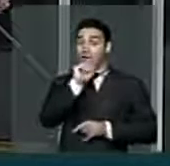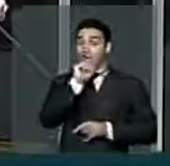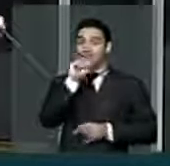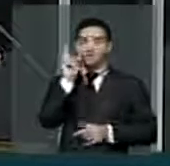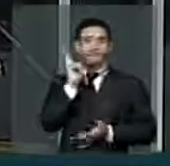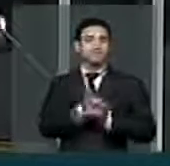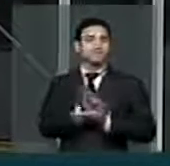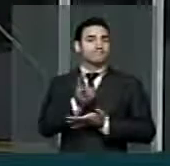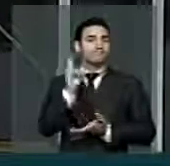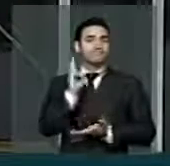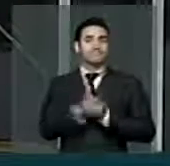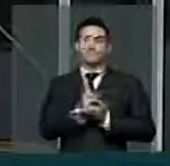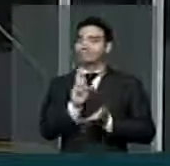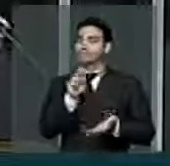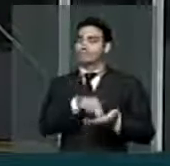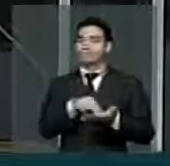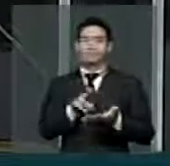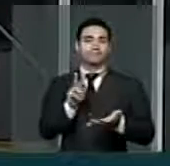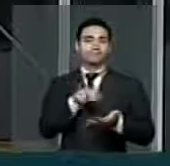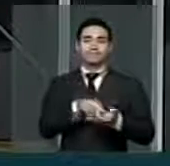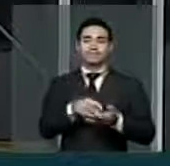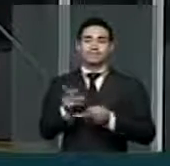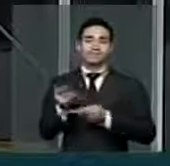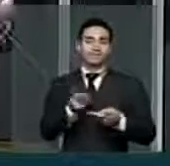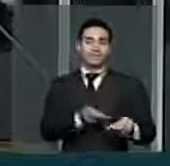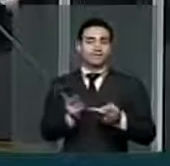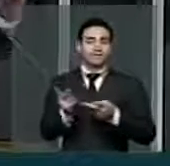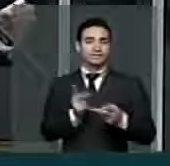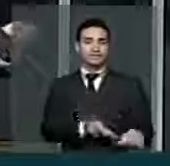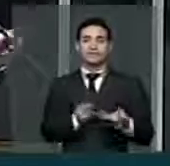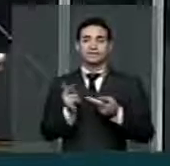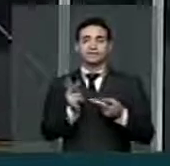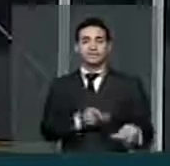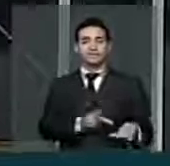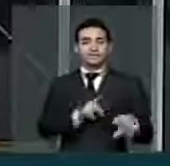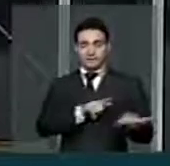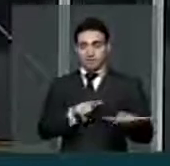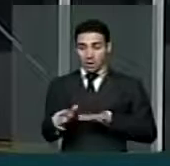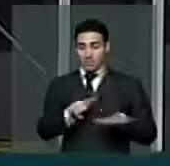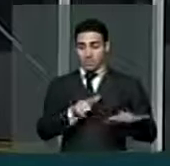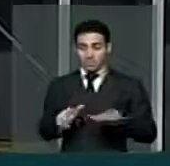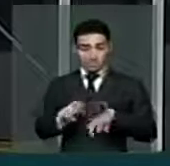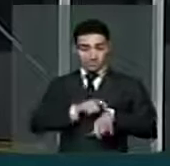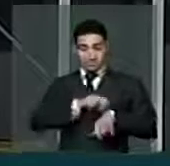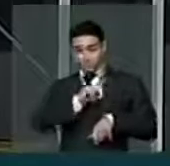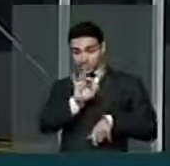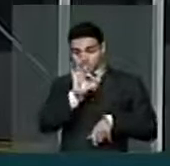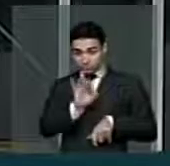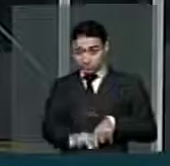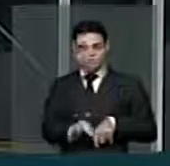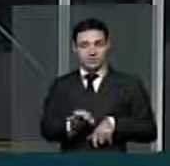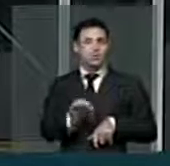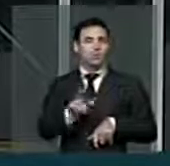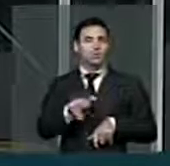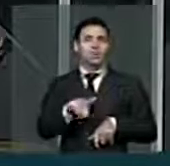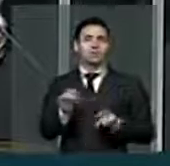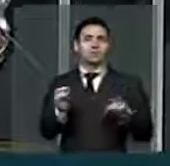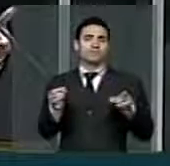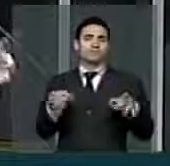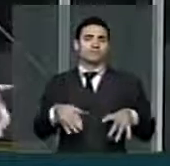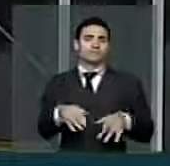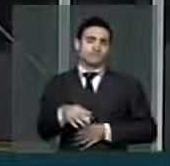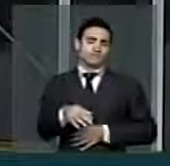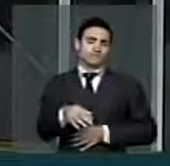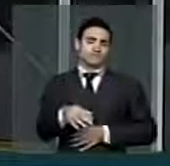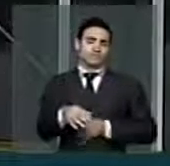ali a cada semana, no dia de visita, sem desistir, sem